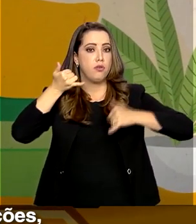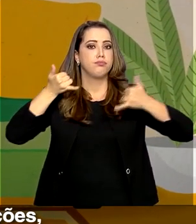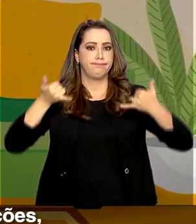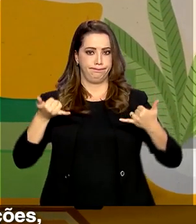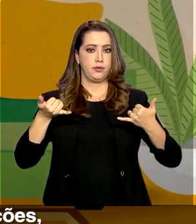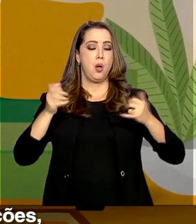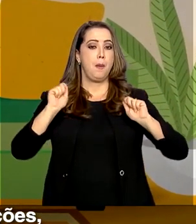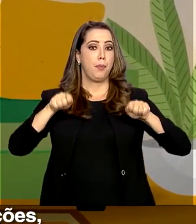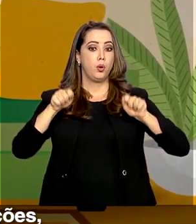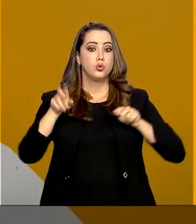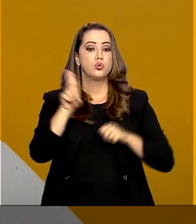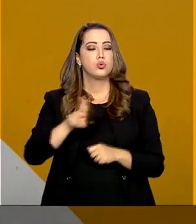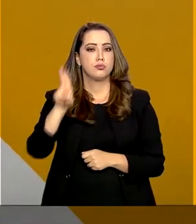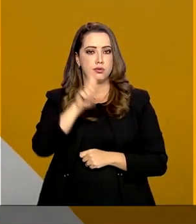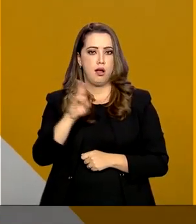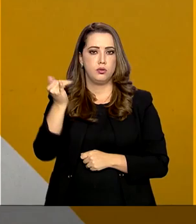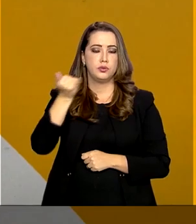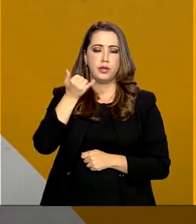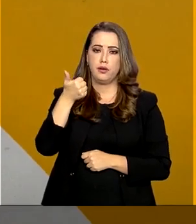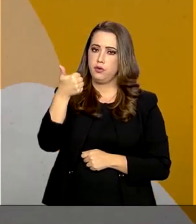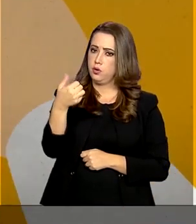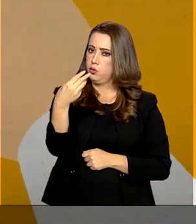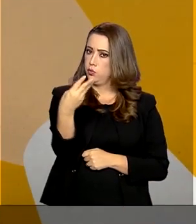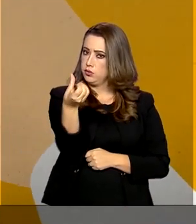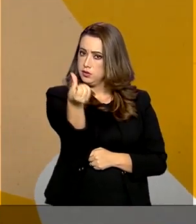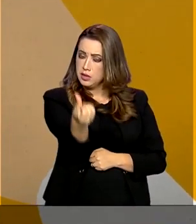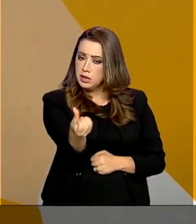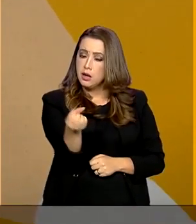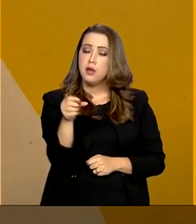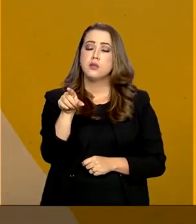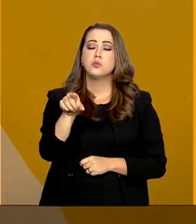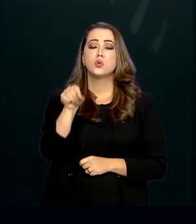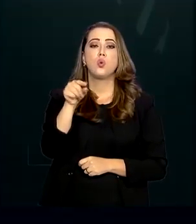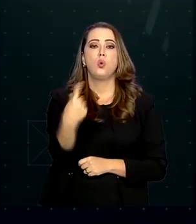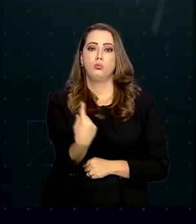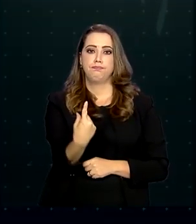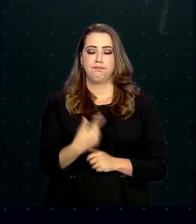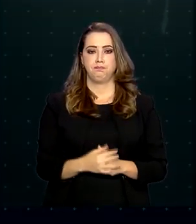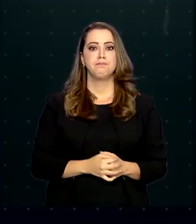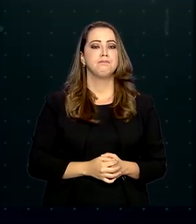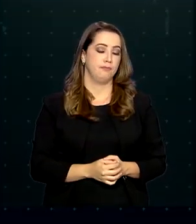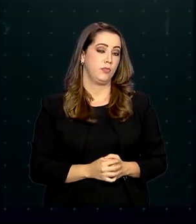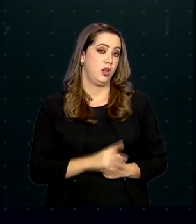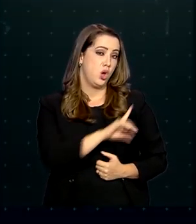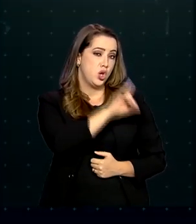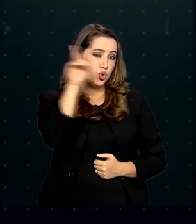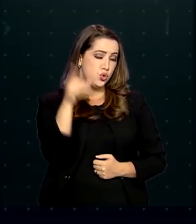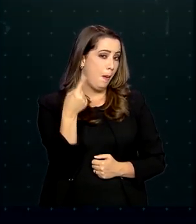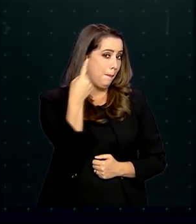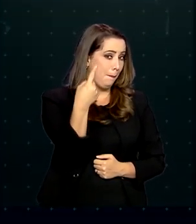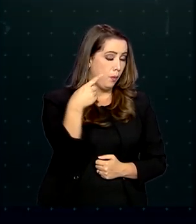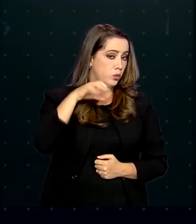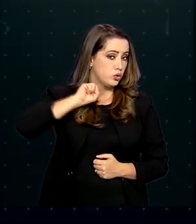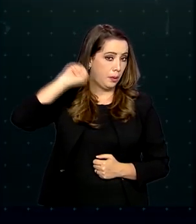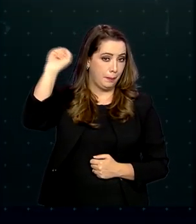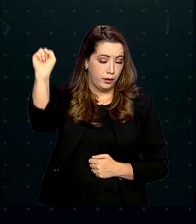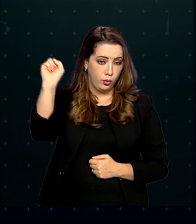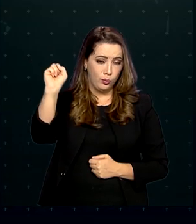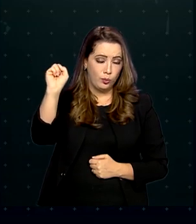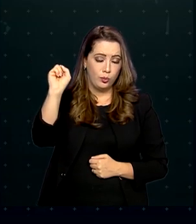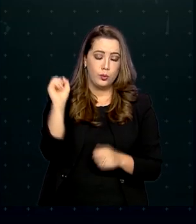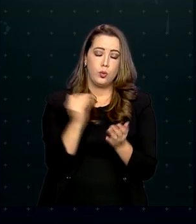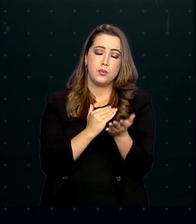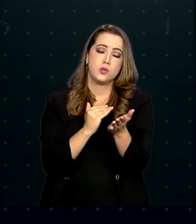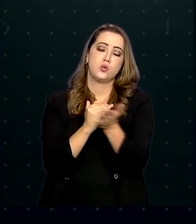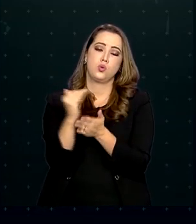usar o Telesus no número 136, opção 1. Desde o dia 1º de abril, quando foi lançado, o